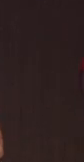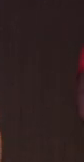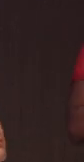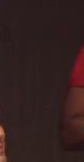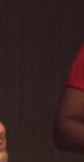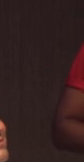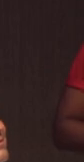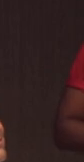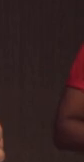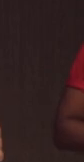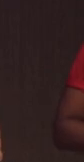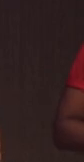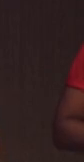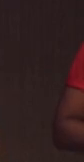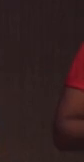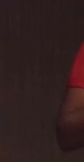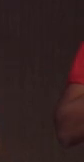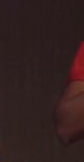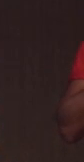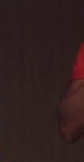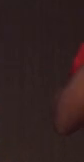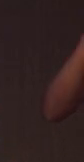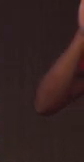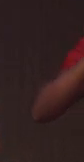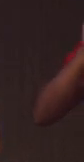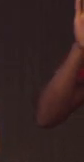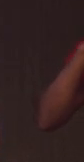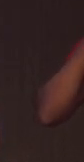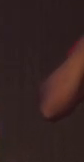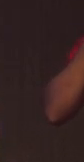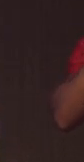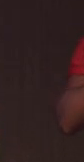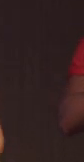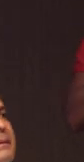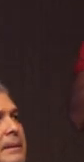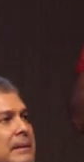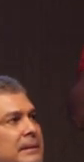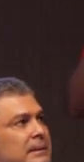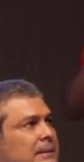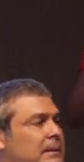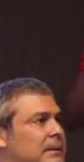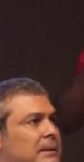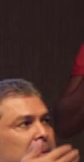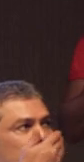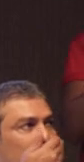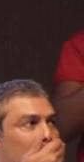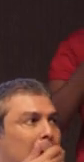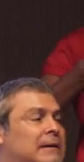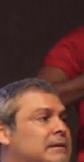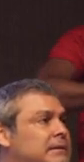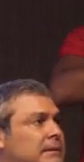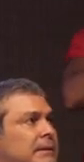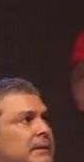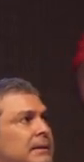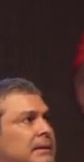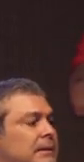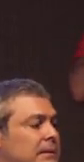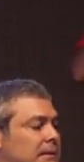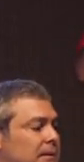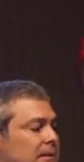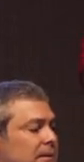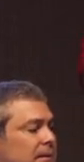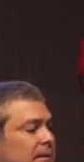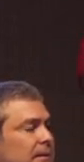três. Eu fui candidata a deputada estadual em 2018, enfrentando a arma do delegado Valdir.